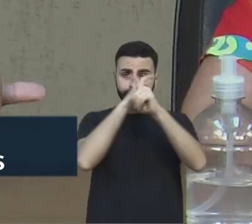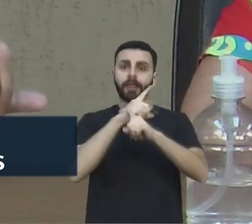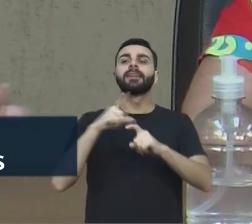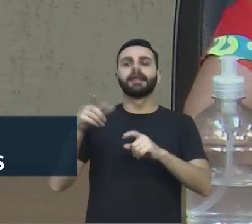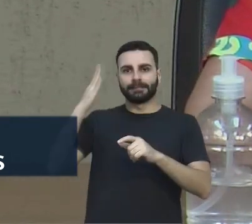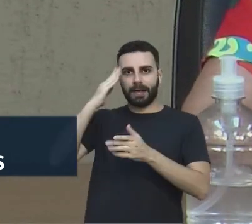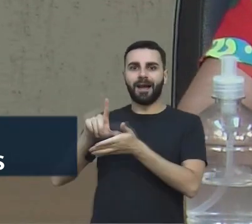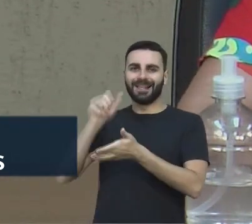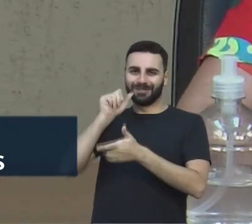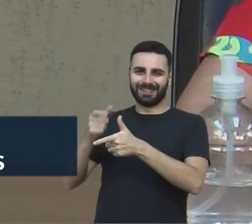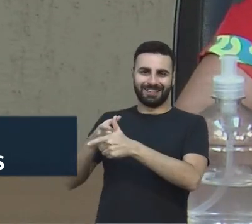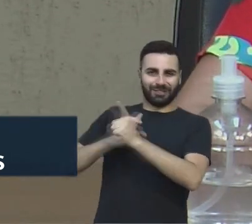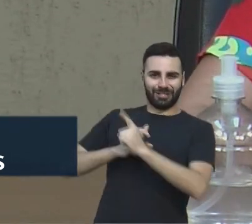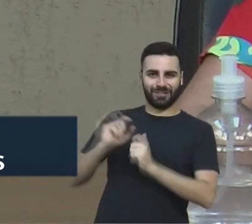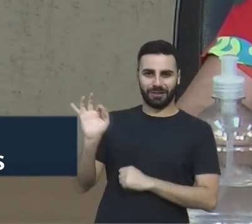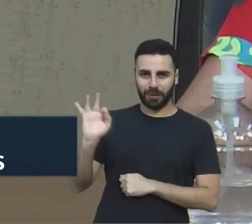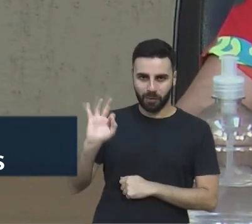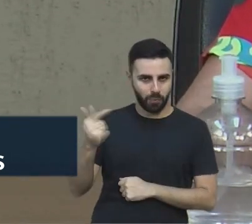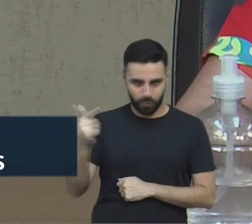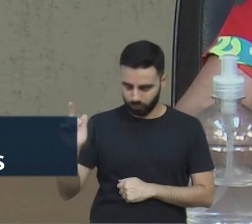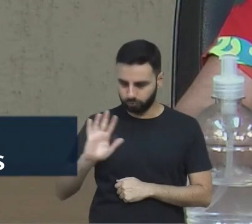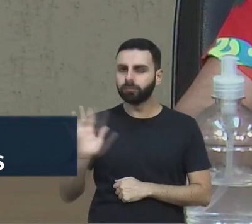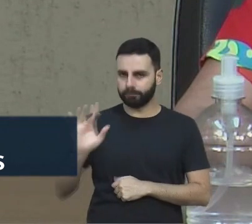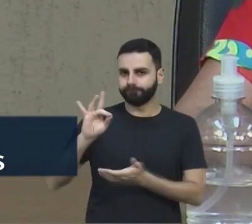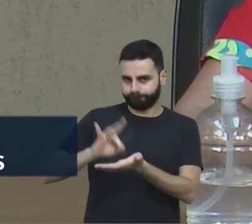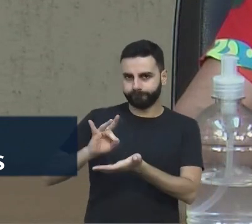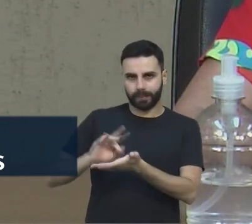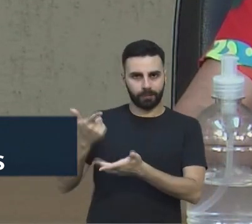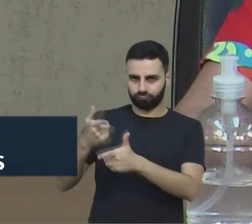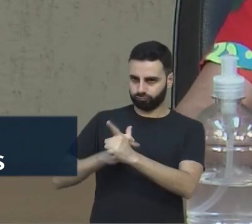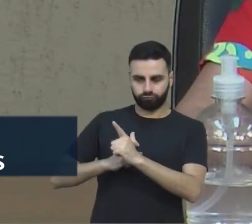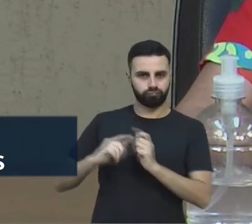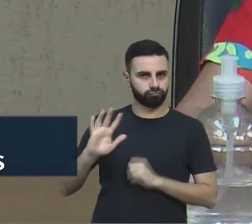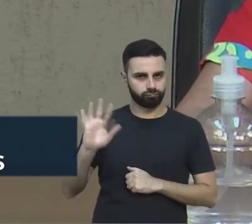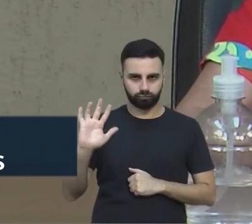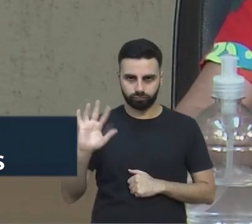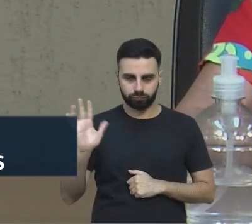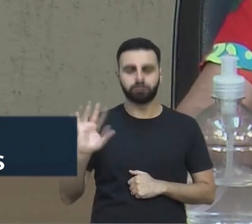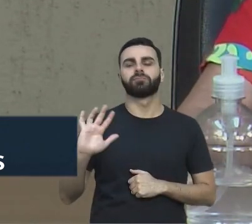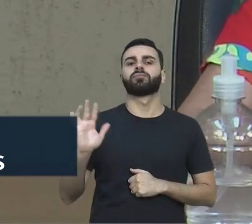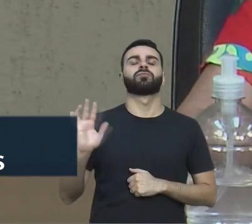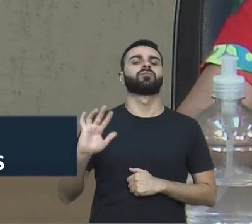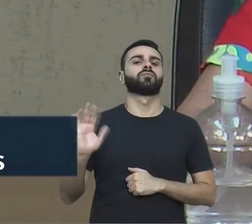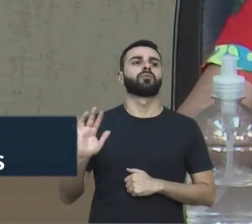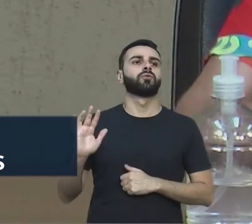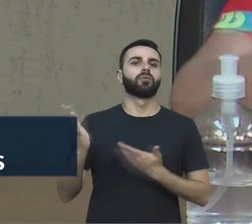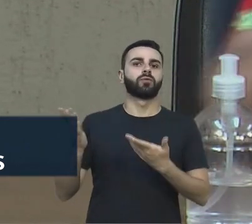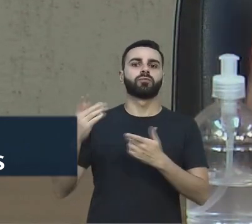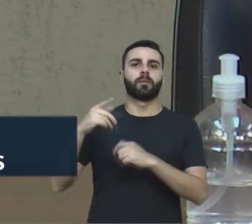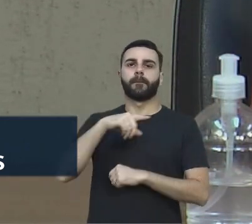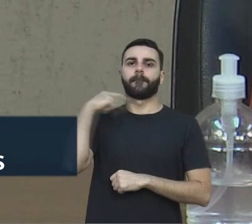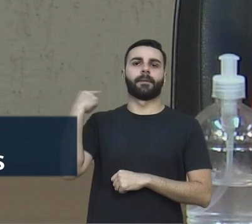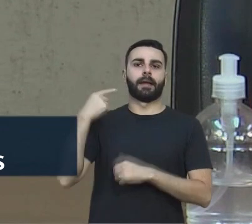Apesar como a Sheila disse né Nós não temos dívidas nós não temos eh contas